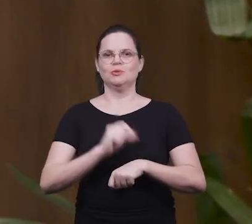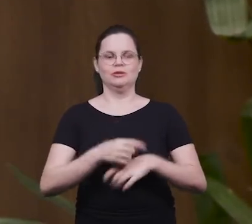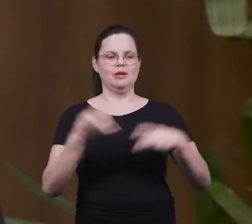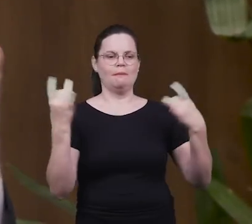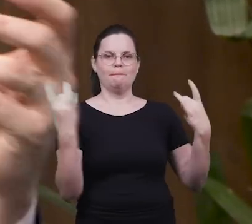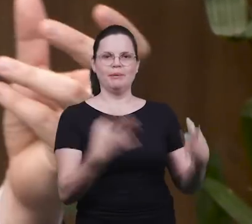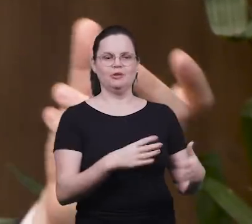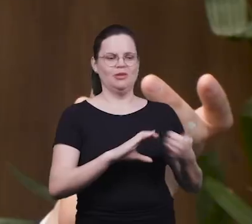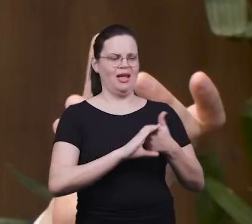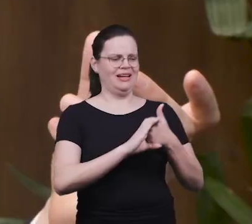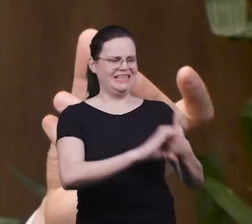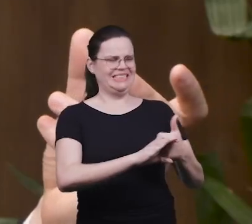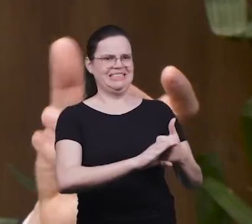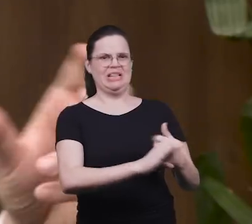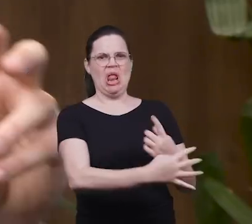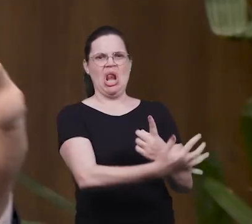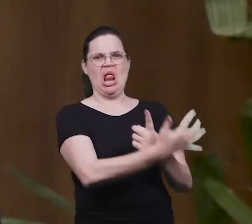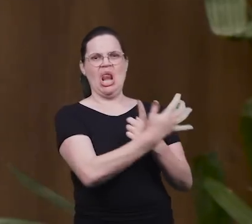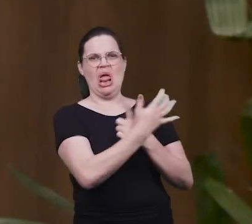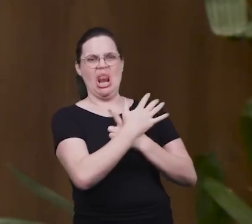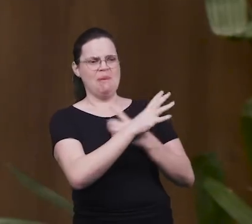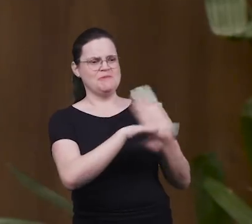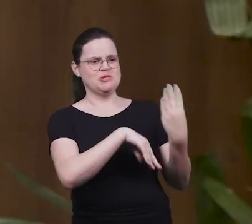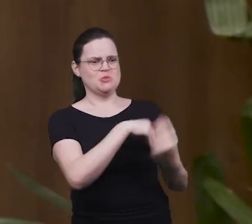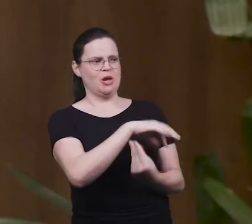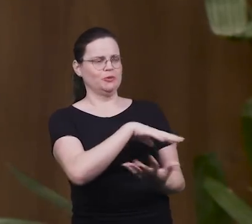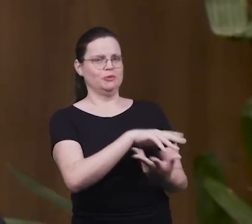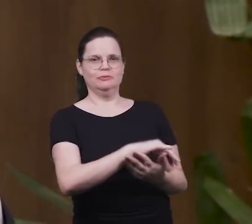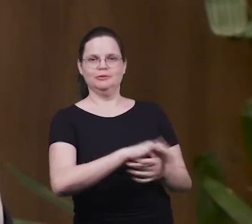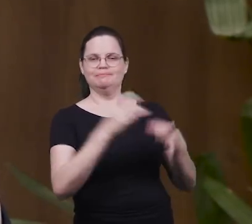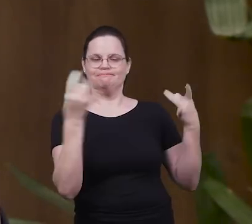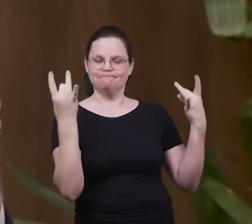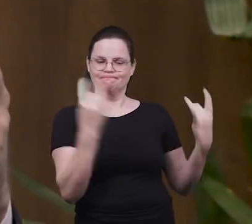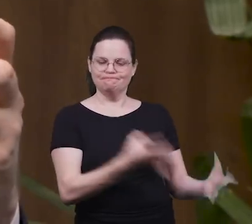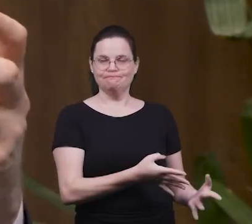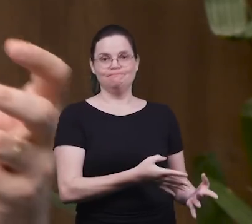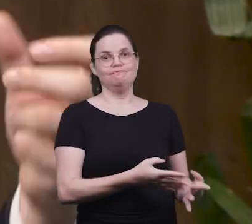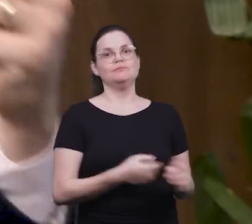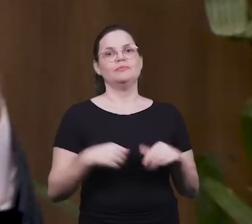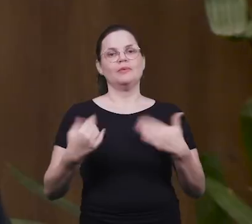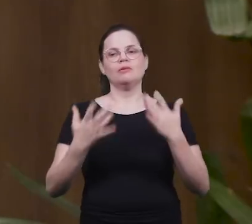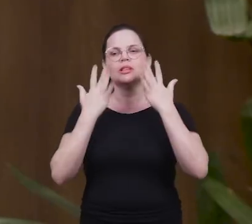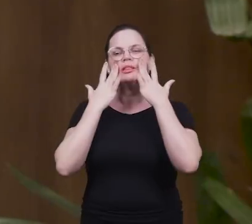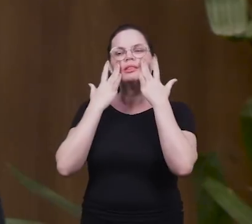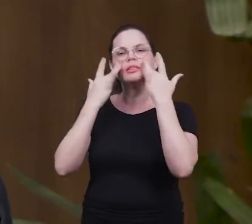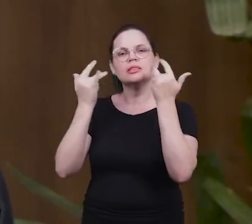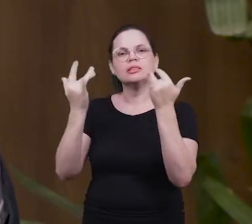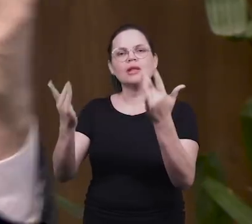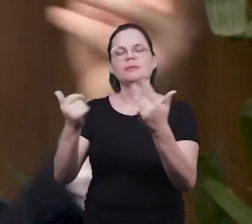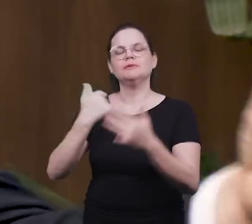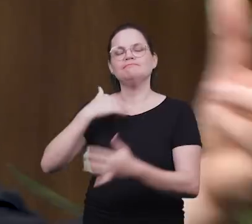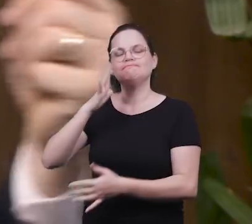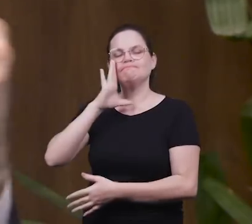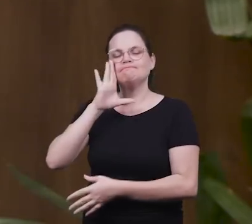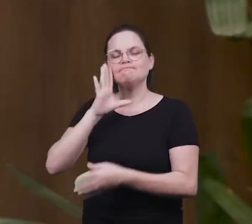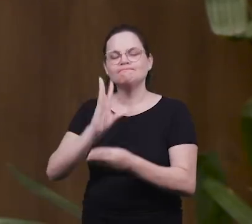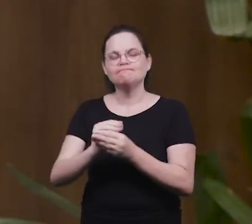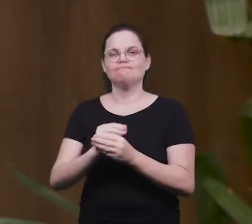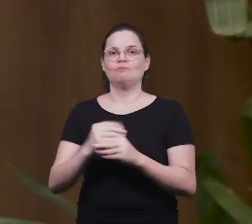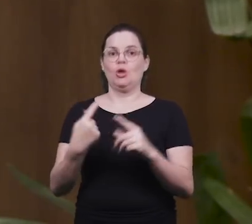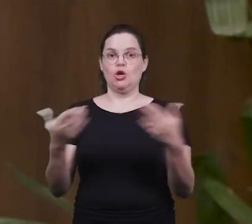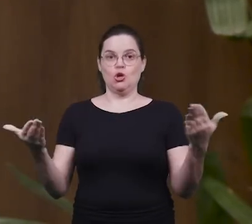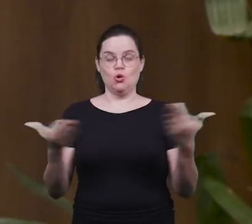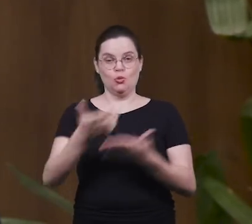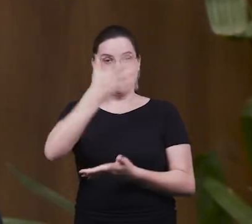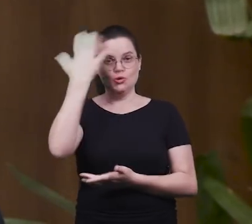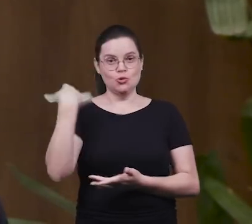cristianismo deturpado. Então, o espírito de temor, ele vem trazer a consciência, e é o grande apelo do Espírito Santo